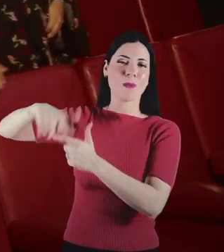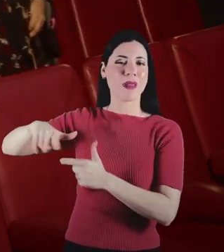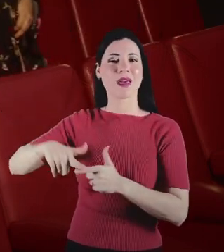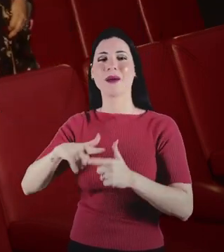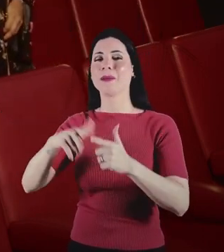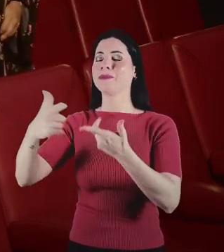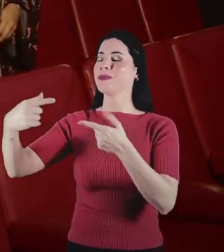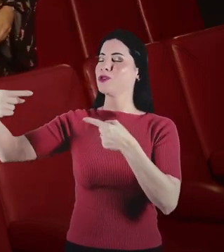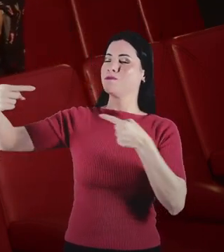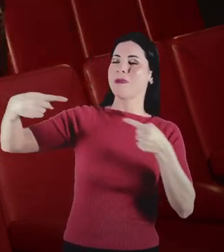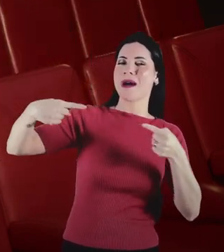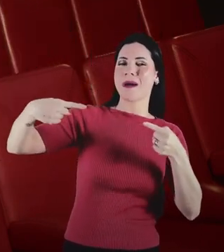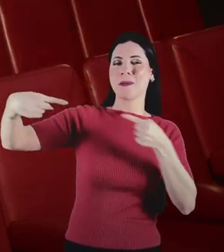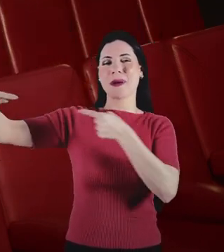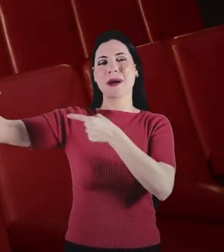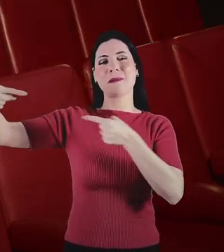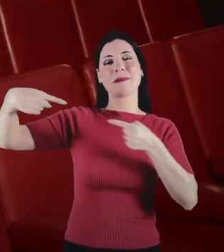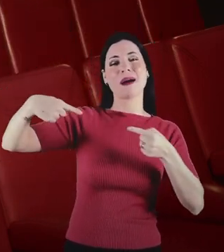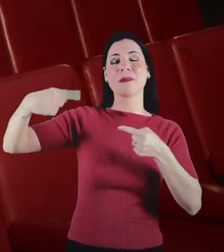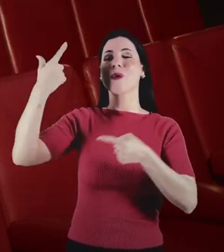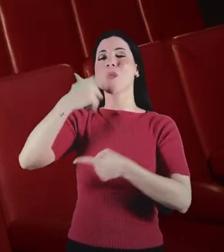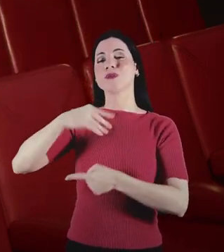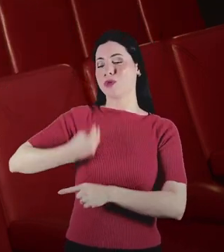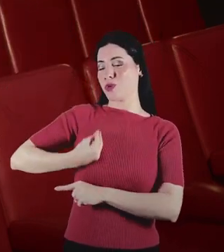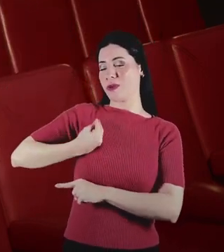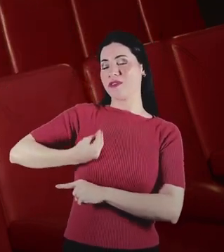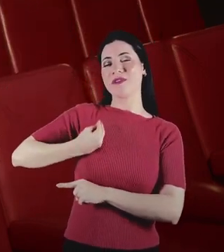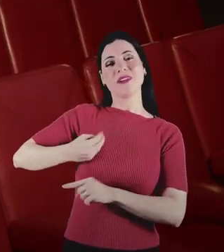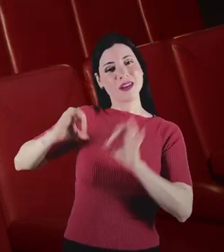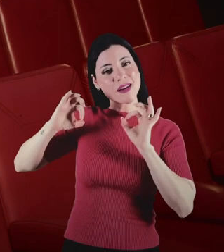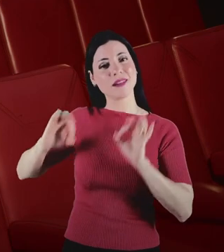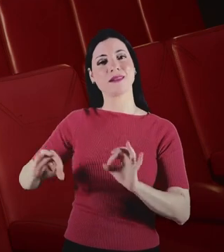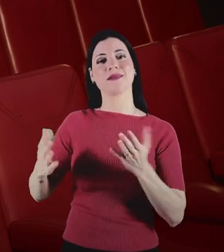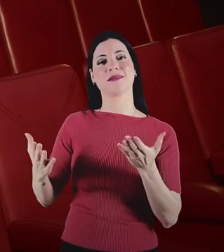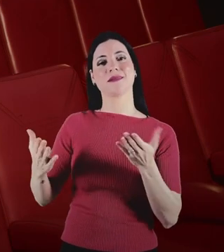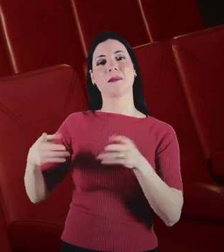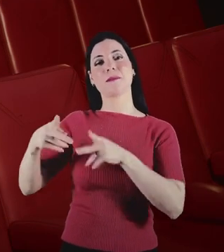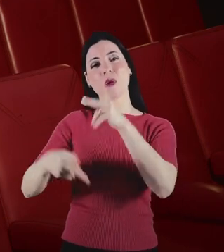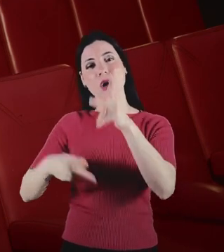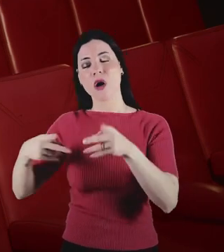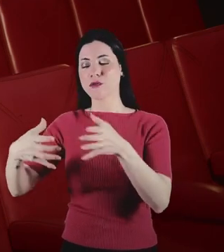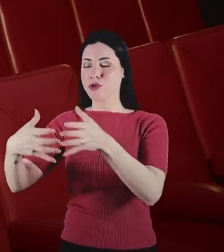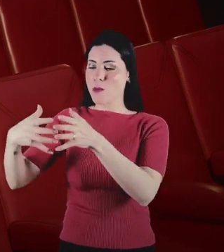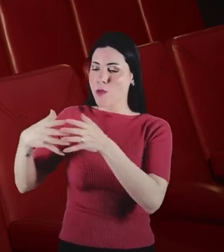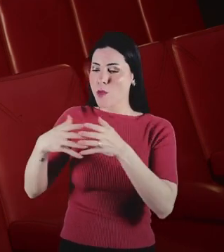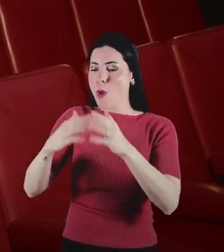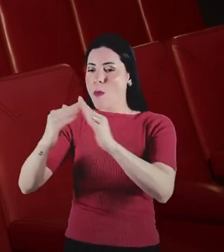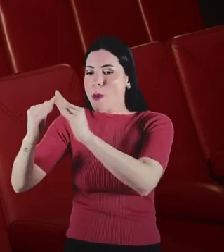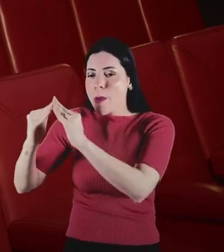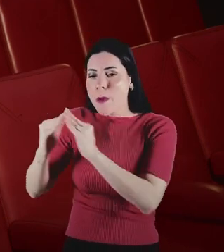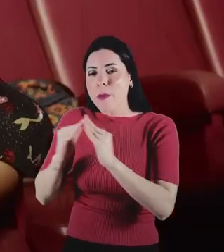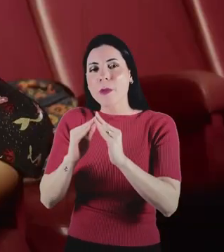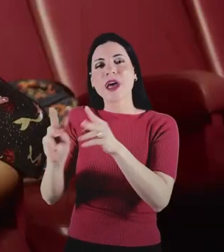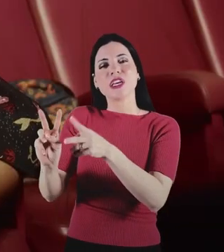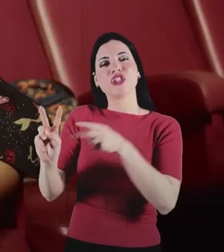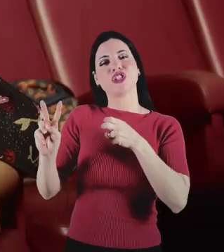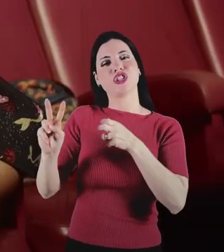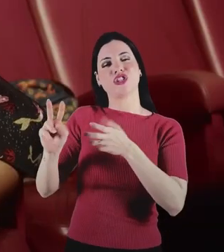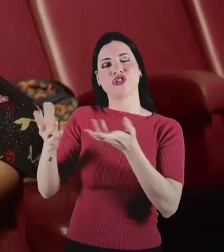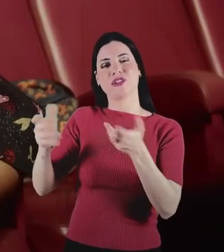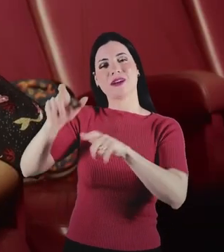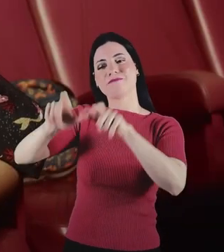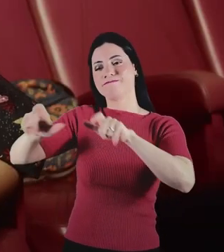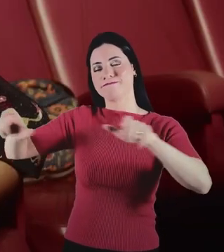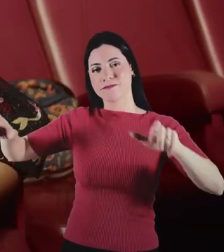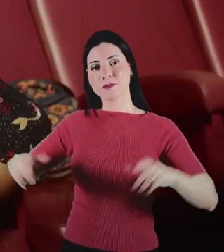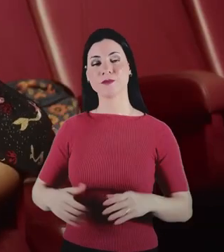muito grandes, né, na questão de sobrevivência mesmo de povos indígenas ali na região. E eu comecei